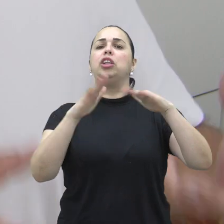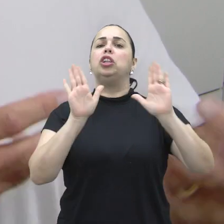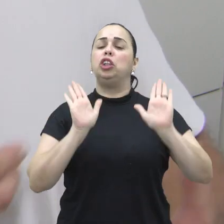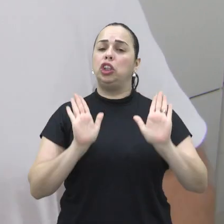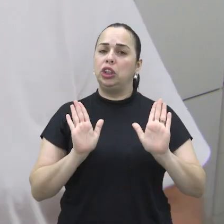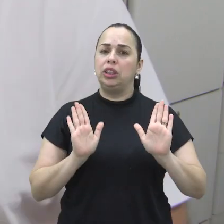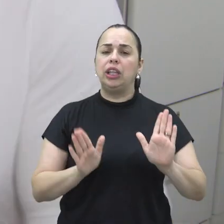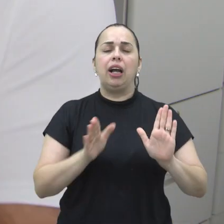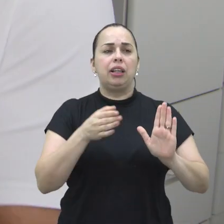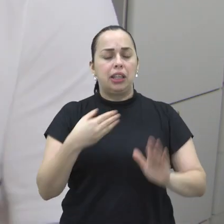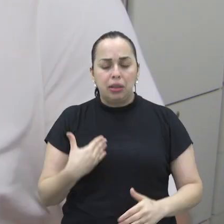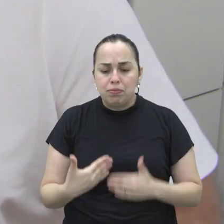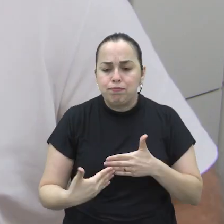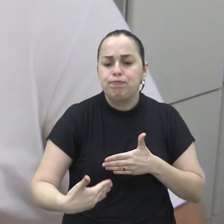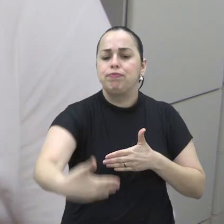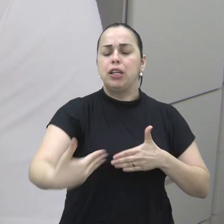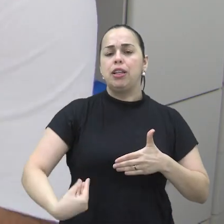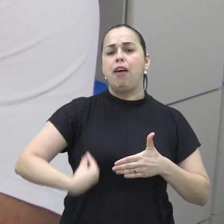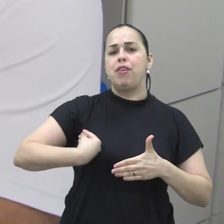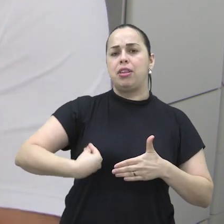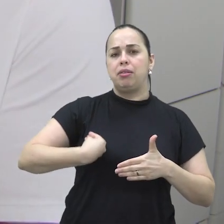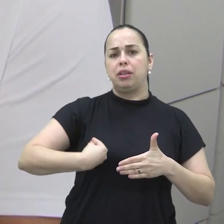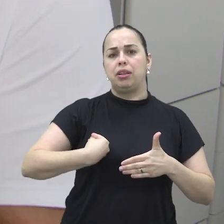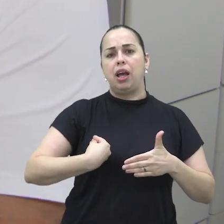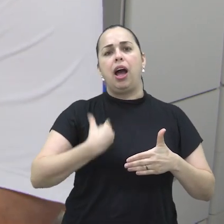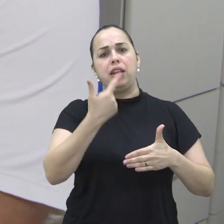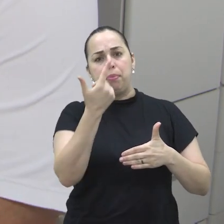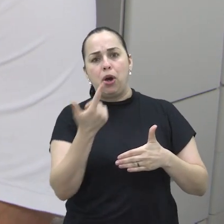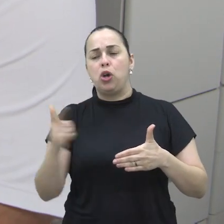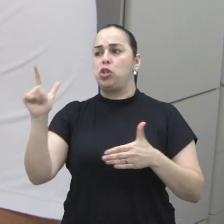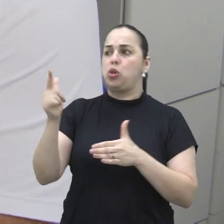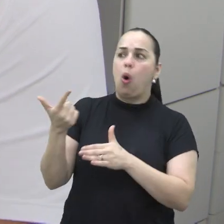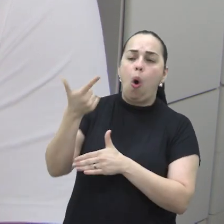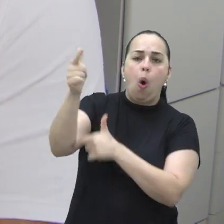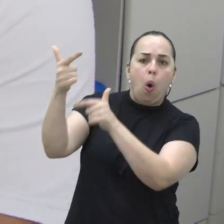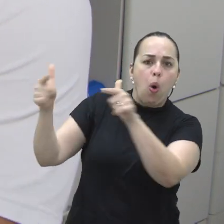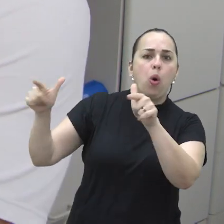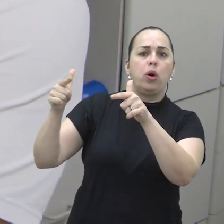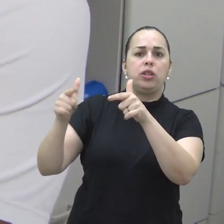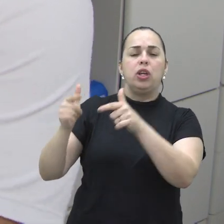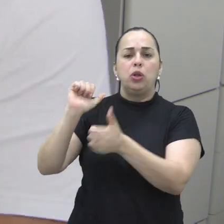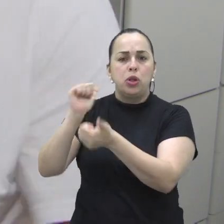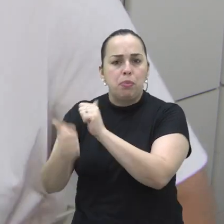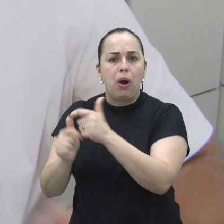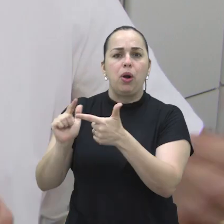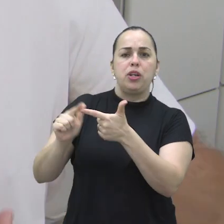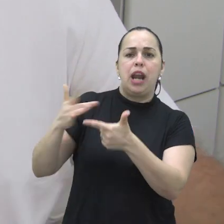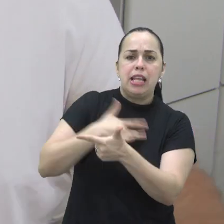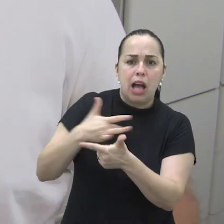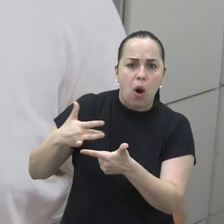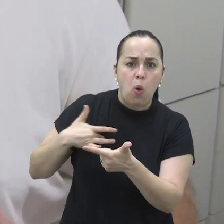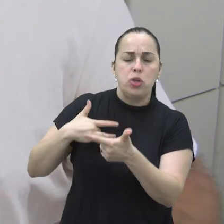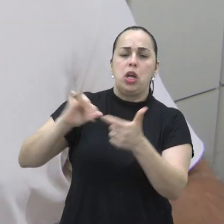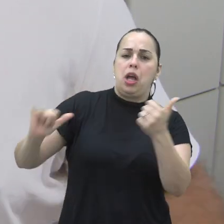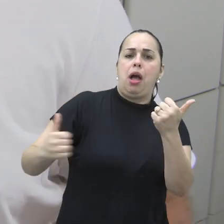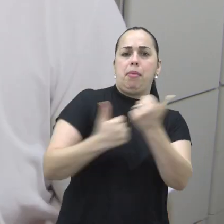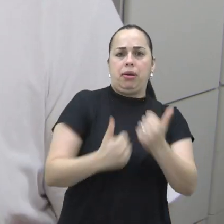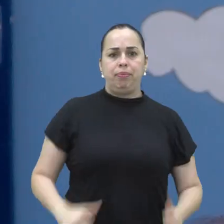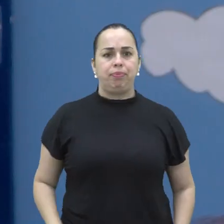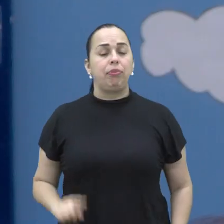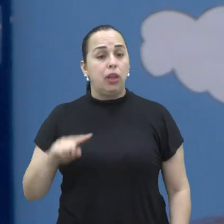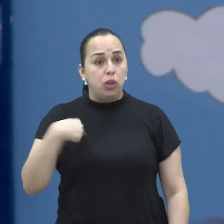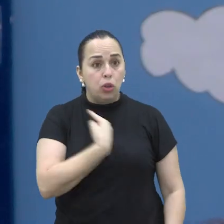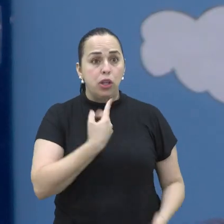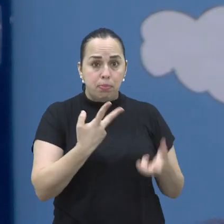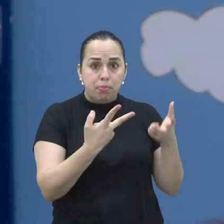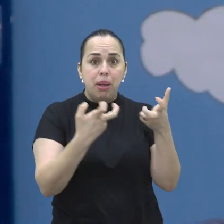prepará-las para a vida e o próximo procedimento que vem através de outras secretarias, assim como a do esporte, como da saúde, entre outras mais.